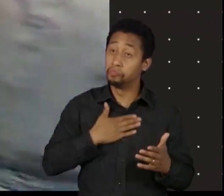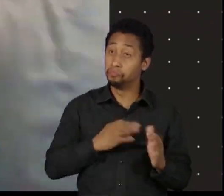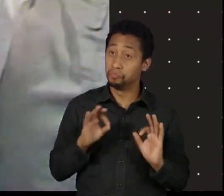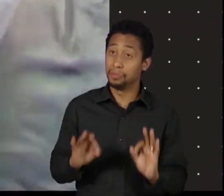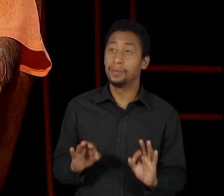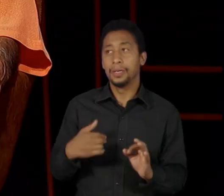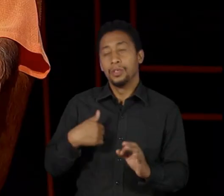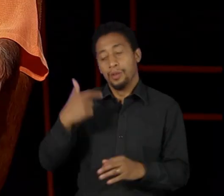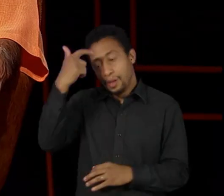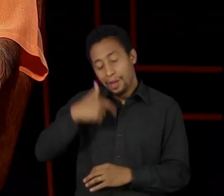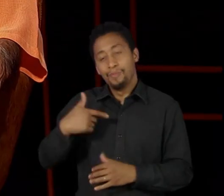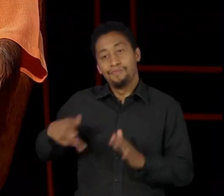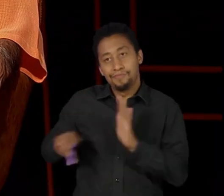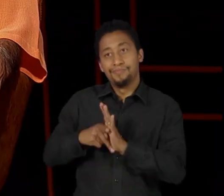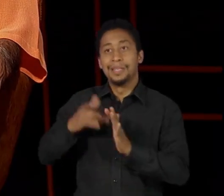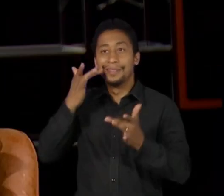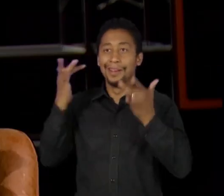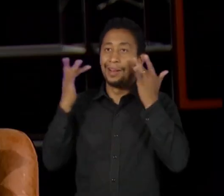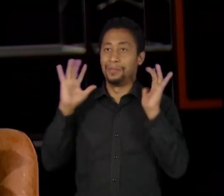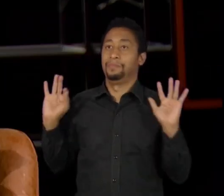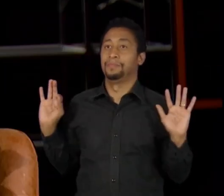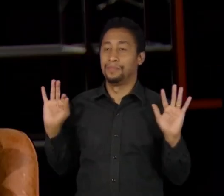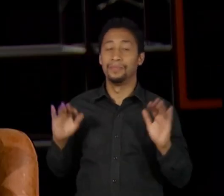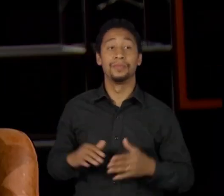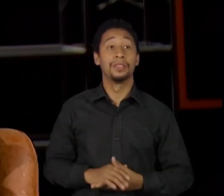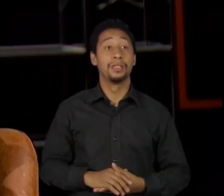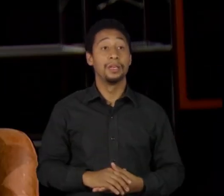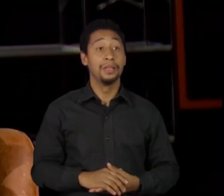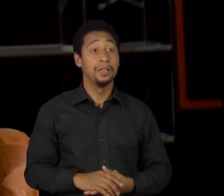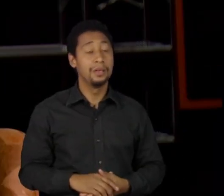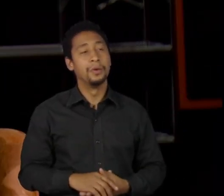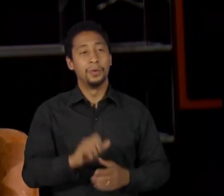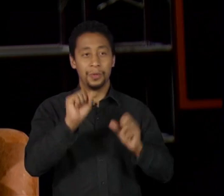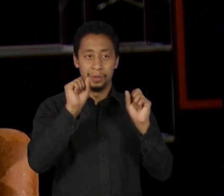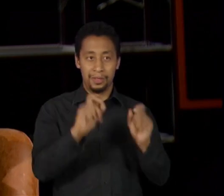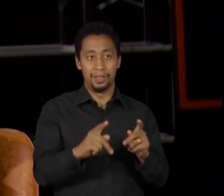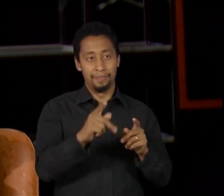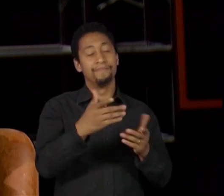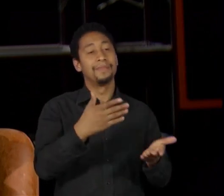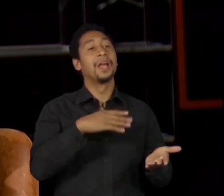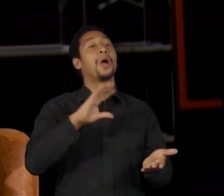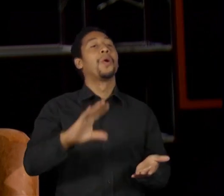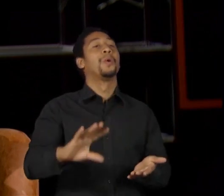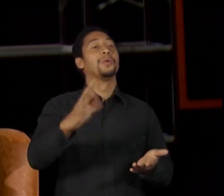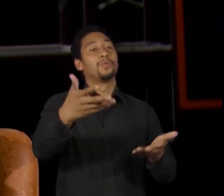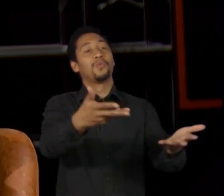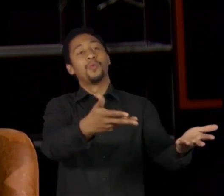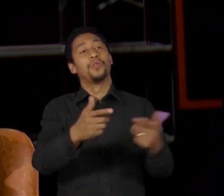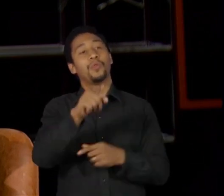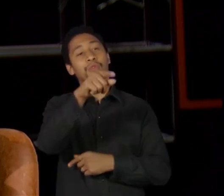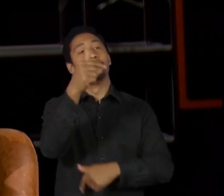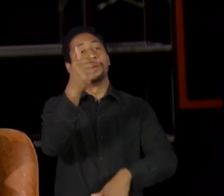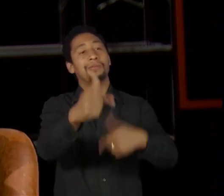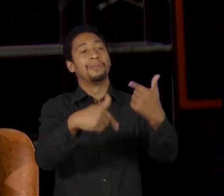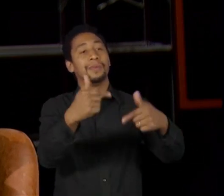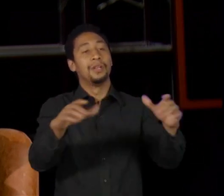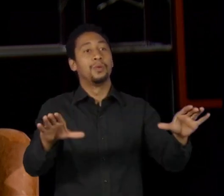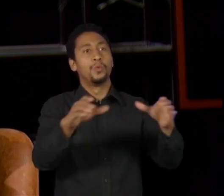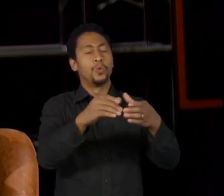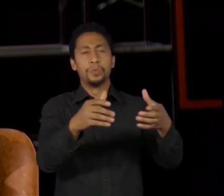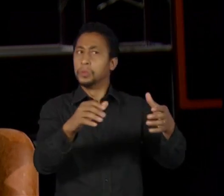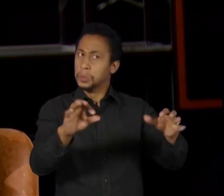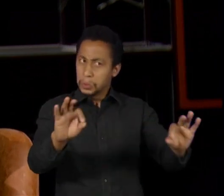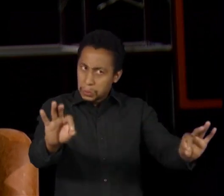ator de teatro. E aí, você foi contratado para atuar numa das mais importantes companhias de teatro dos anos 80, que